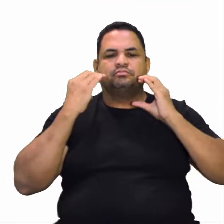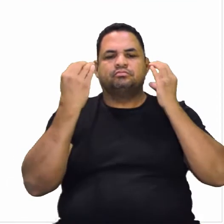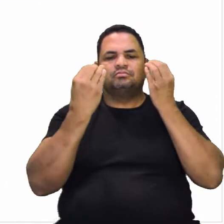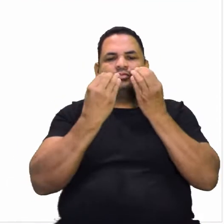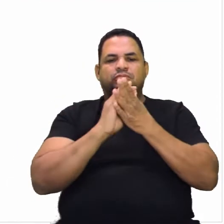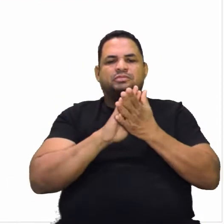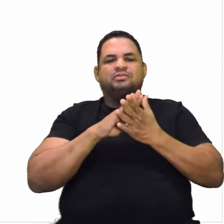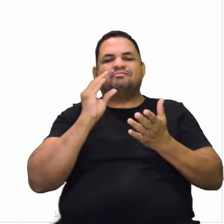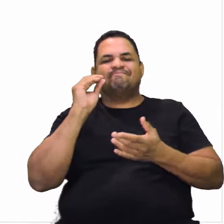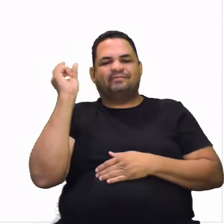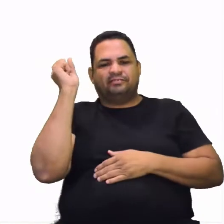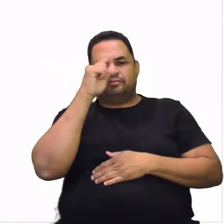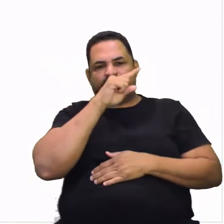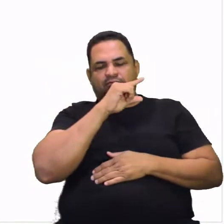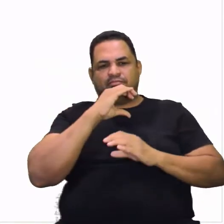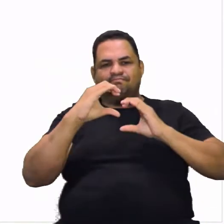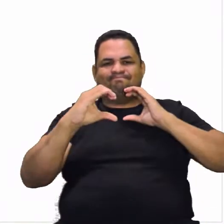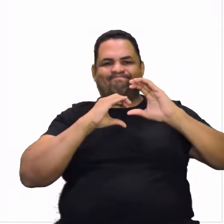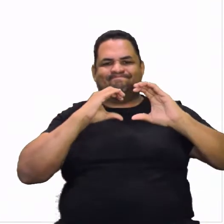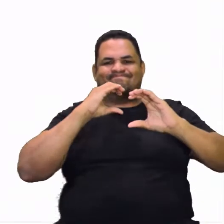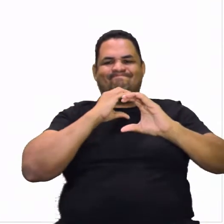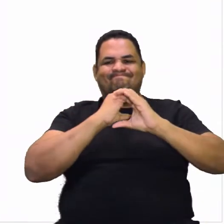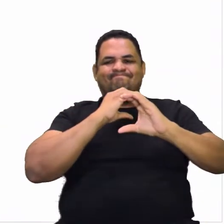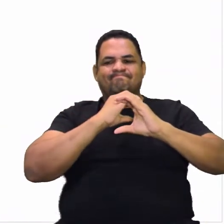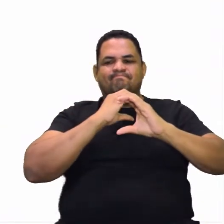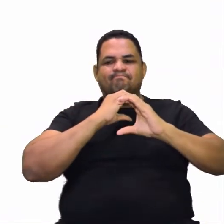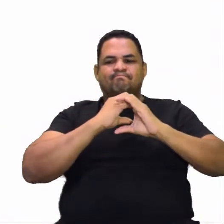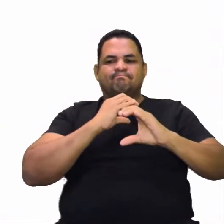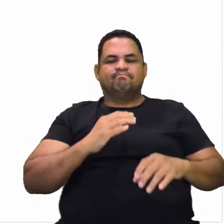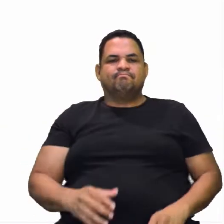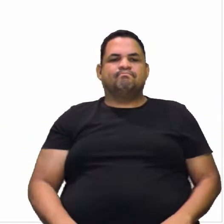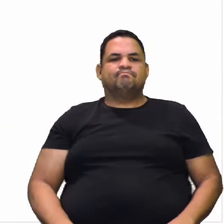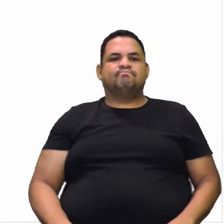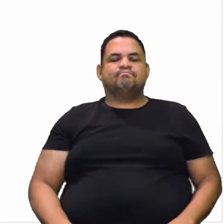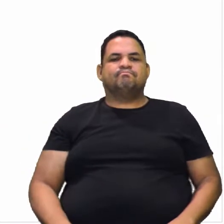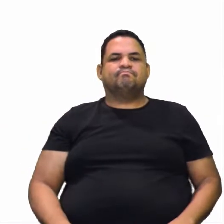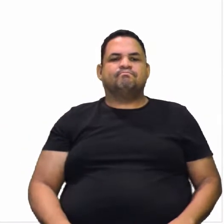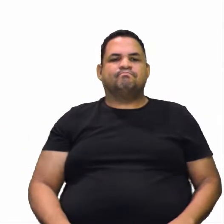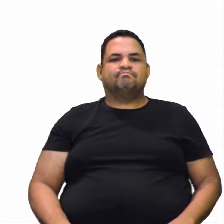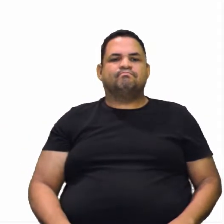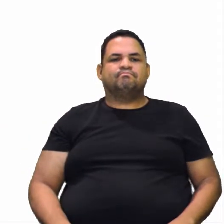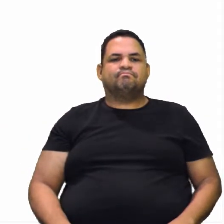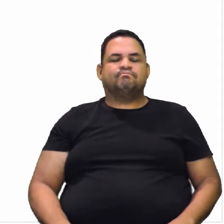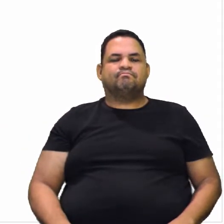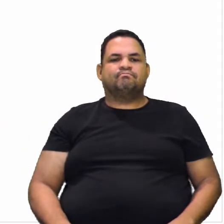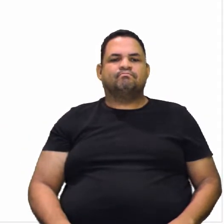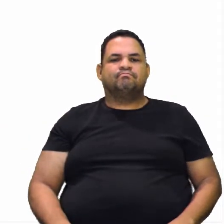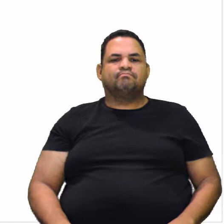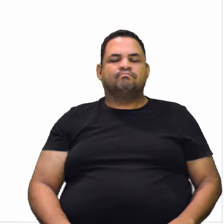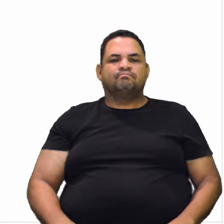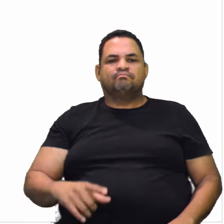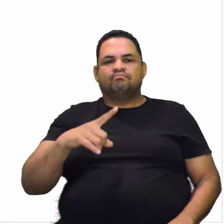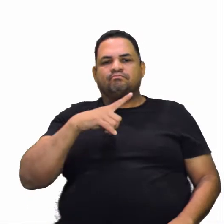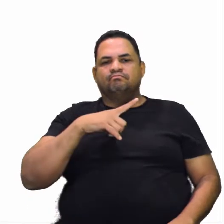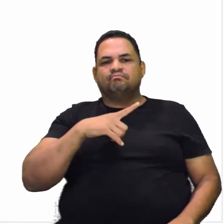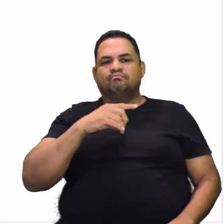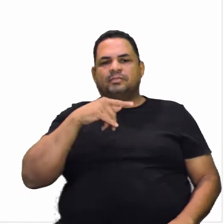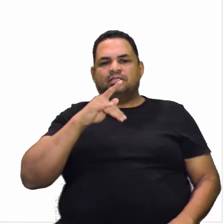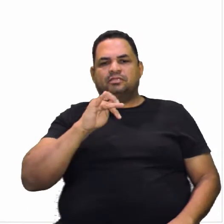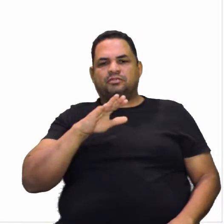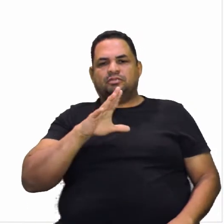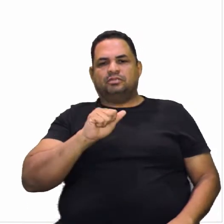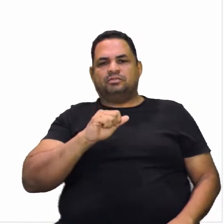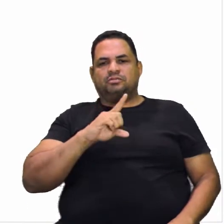falha entre esse mundo. A Grécia peninsular, dentro da península aí que nós